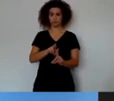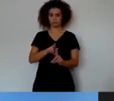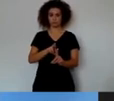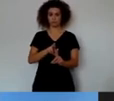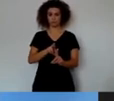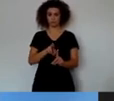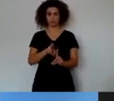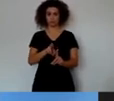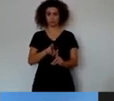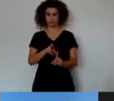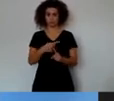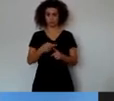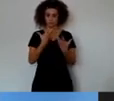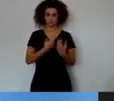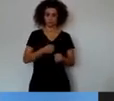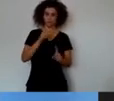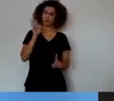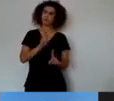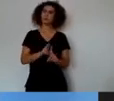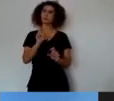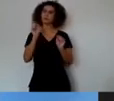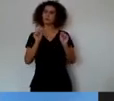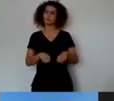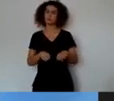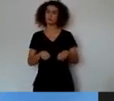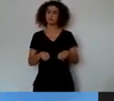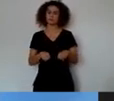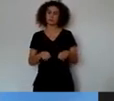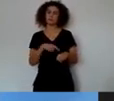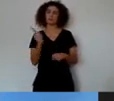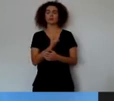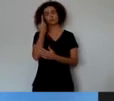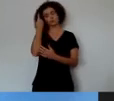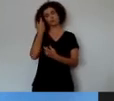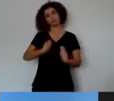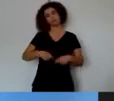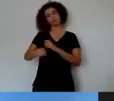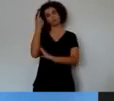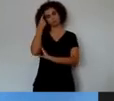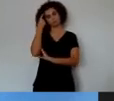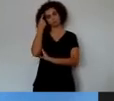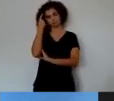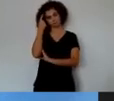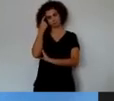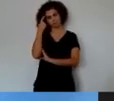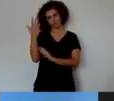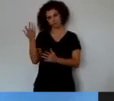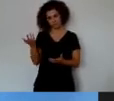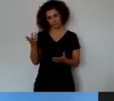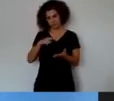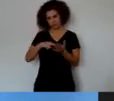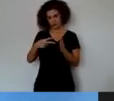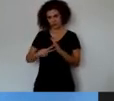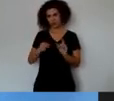que assumem essa responsabilidade que lhe é dada. É muito pesado, a gente precisa pensar nesse sentido. E também não tem garantia,